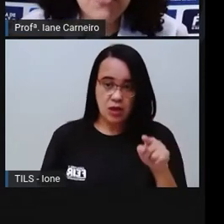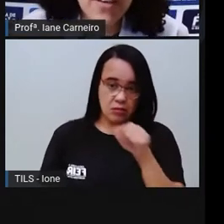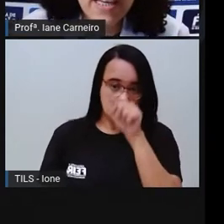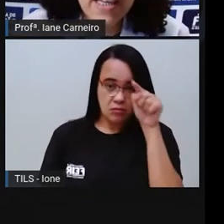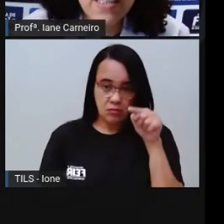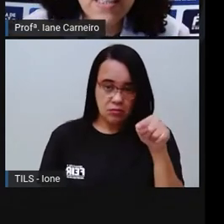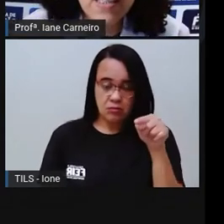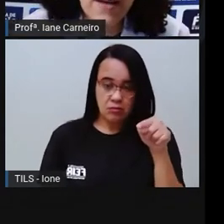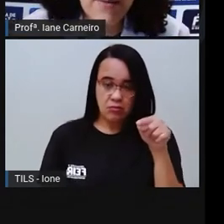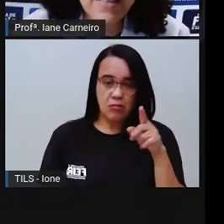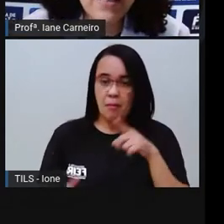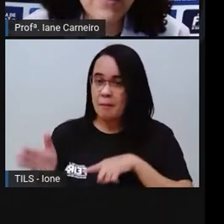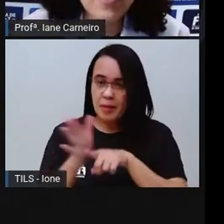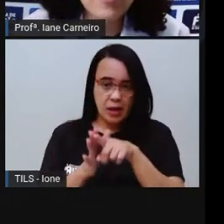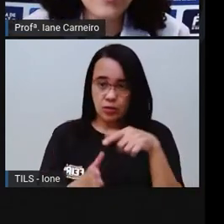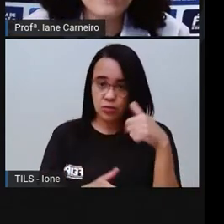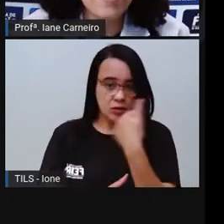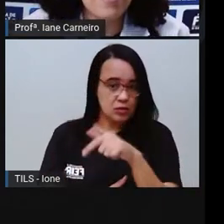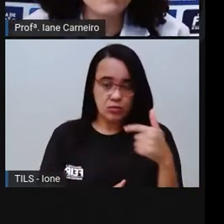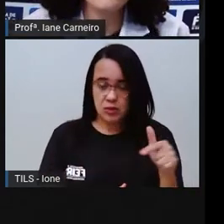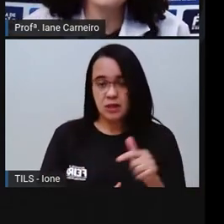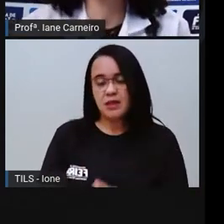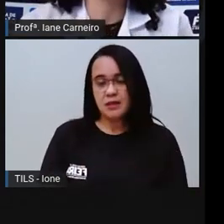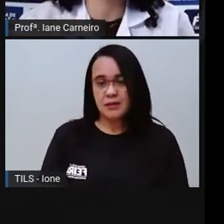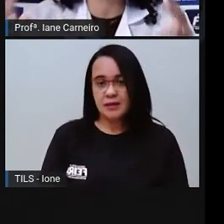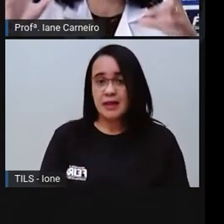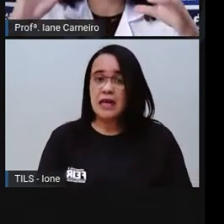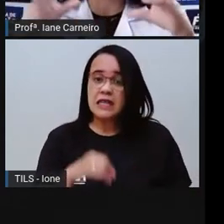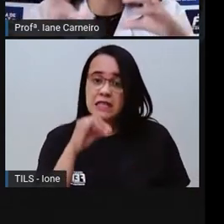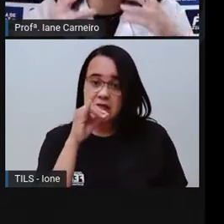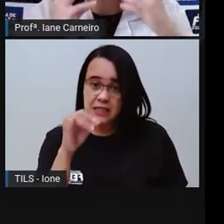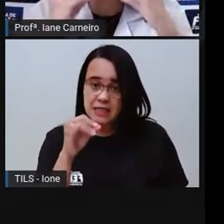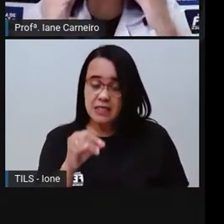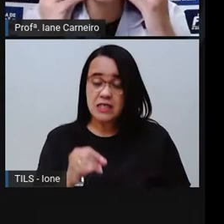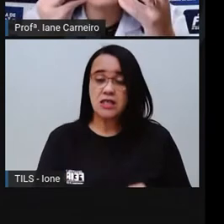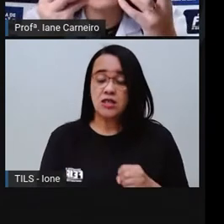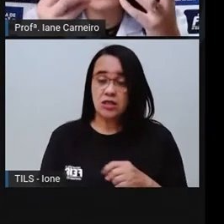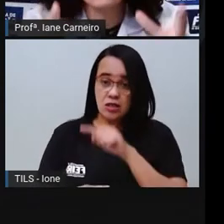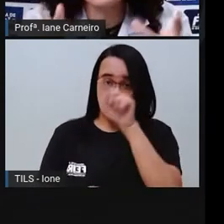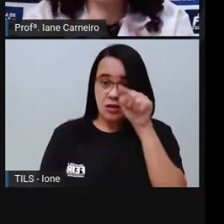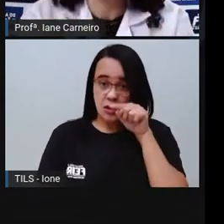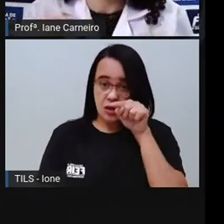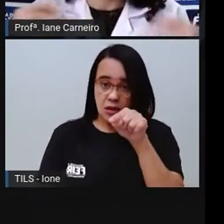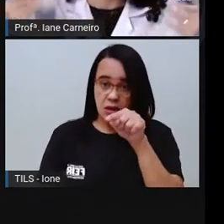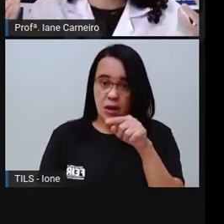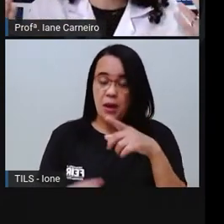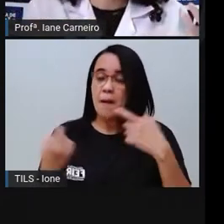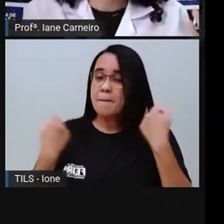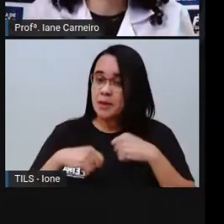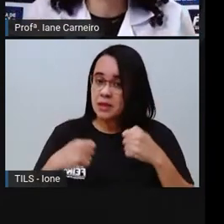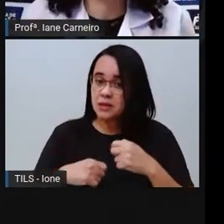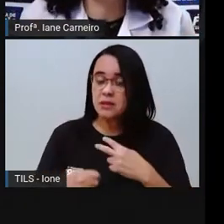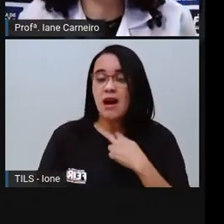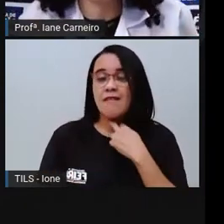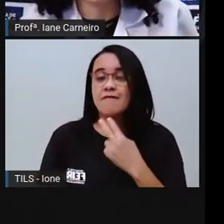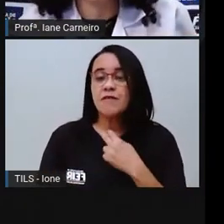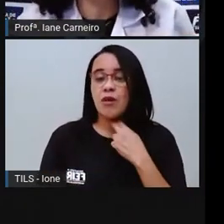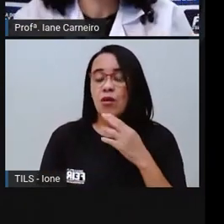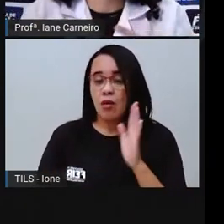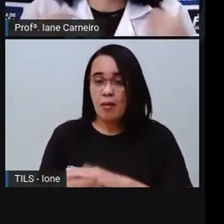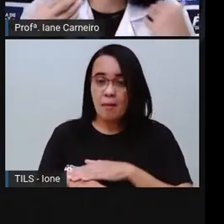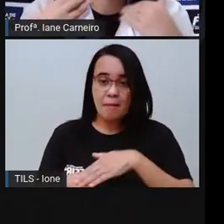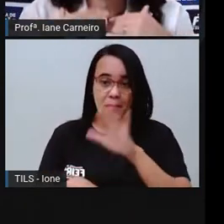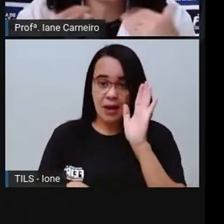toda vez que tiver esse sinal aqui você já sabe que vocês vão fazer uma entonação o que entonação